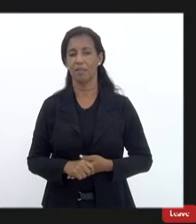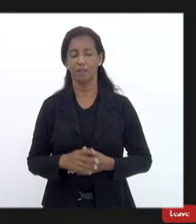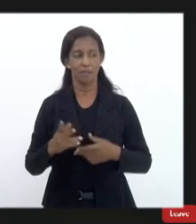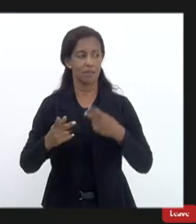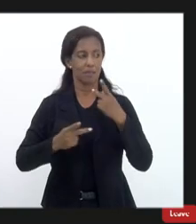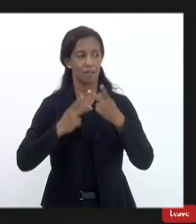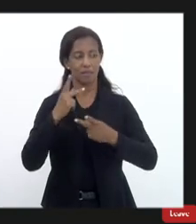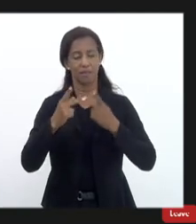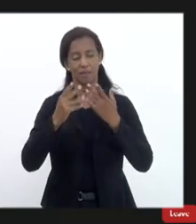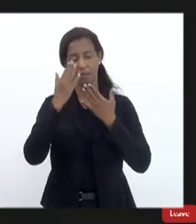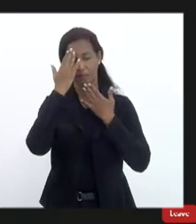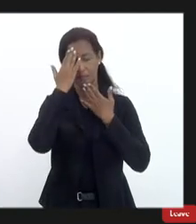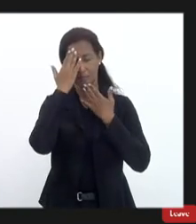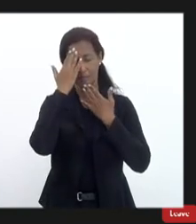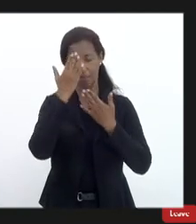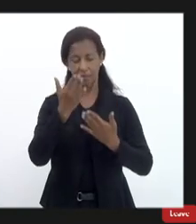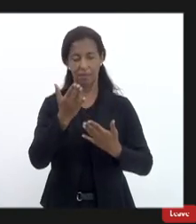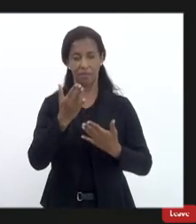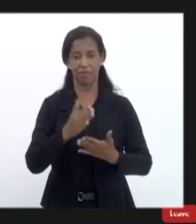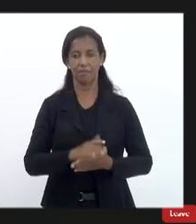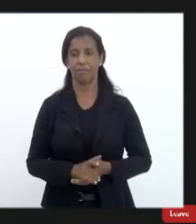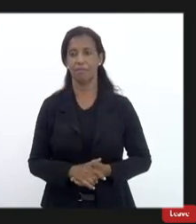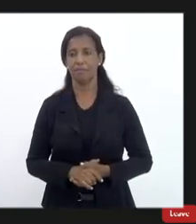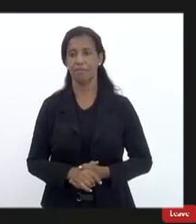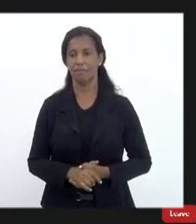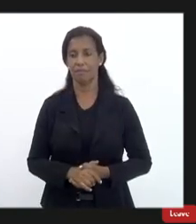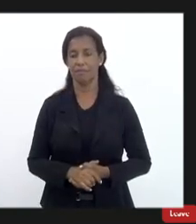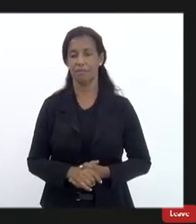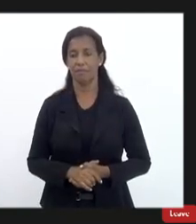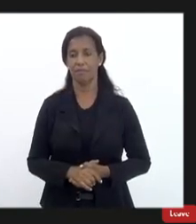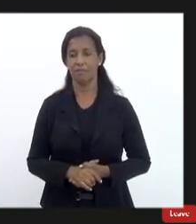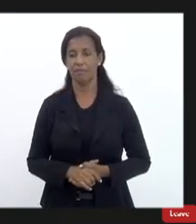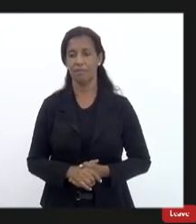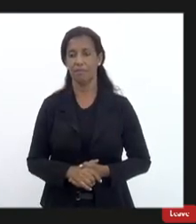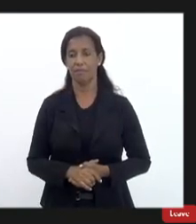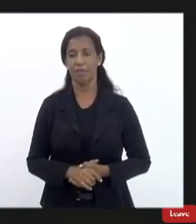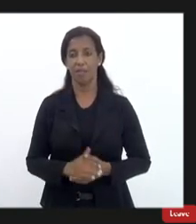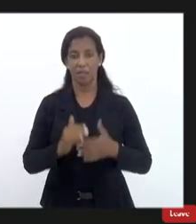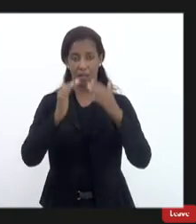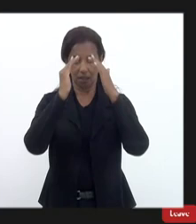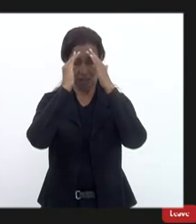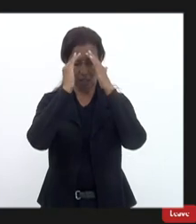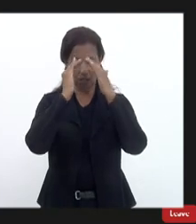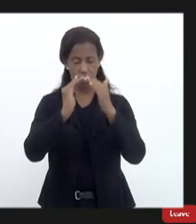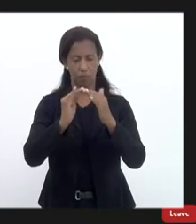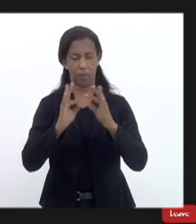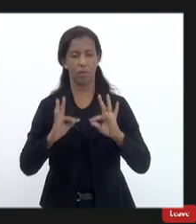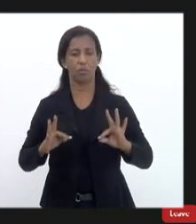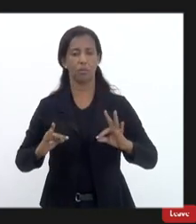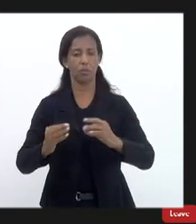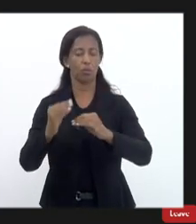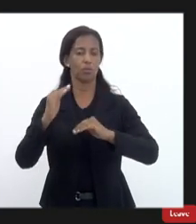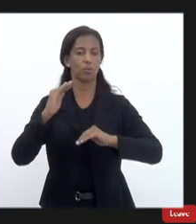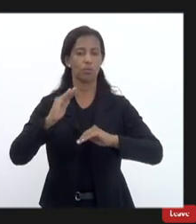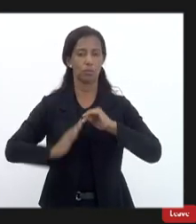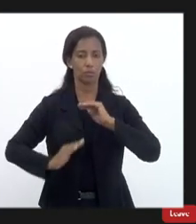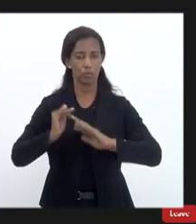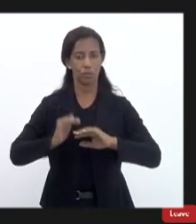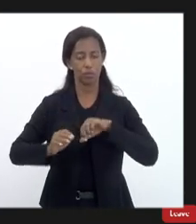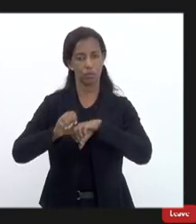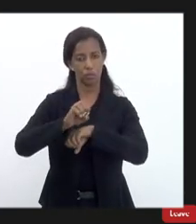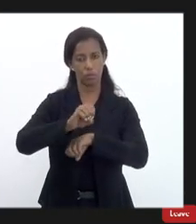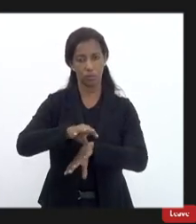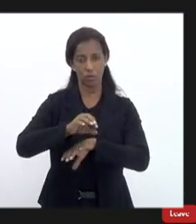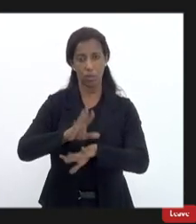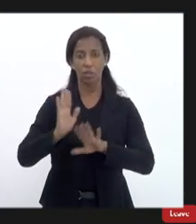fala agradecendo e registrando aqui todo o respeito pelos profissionais de educação que já